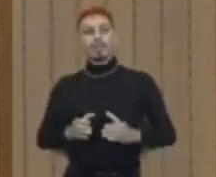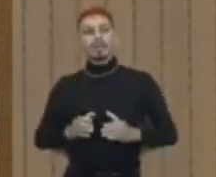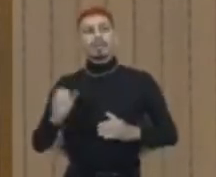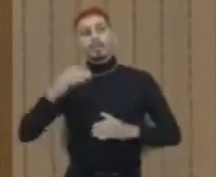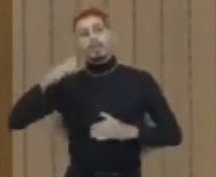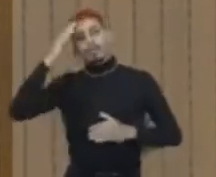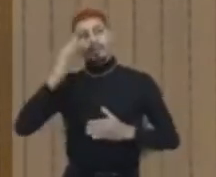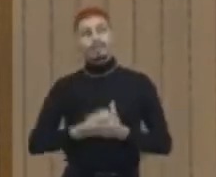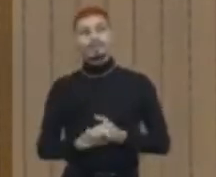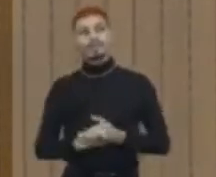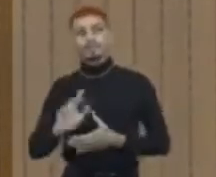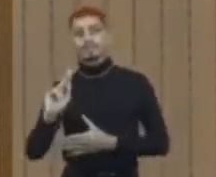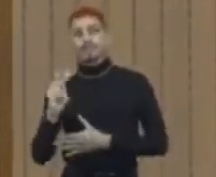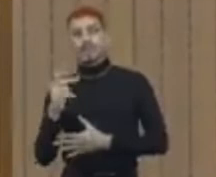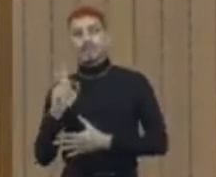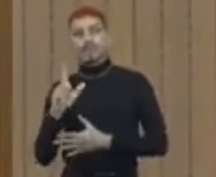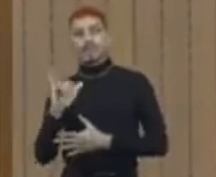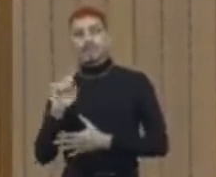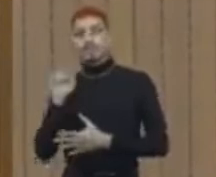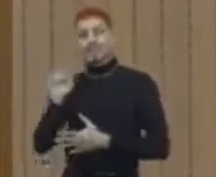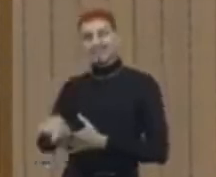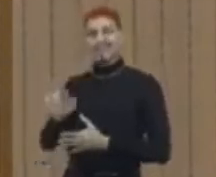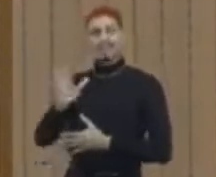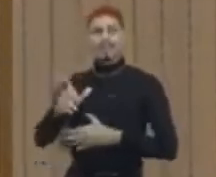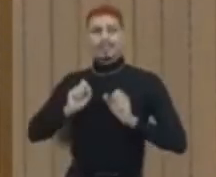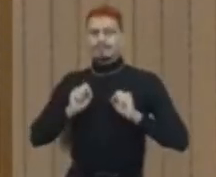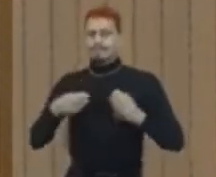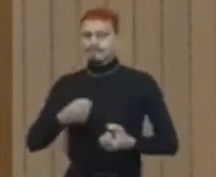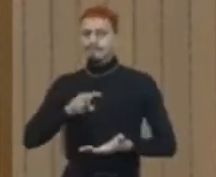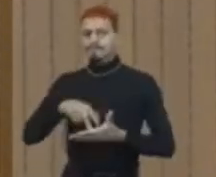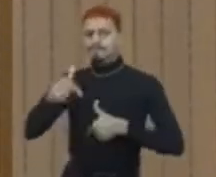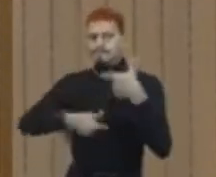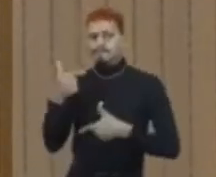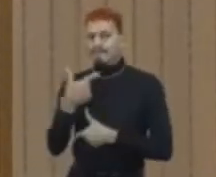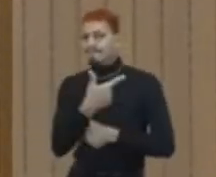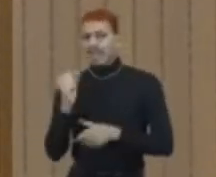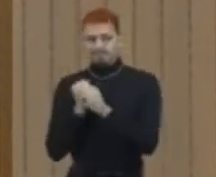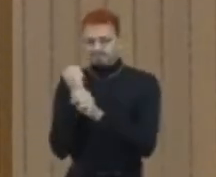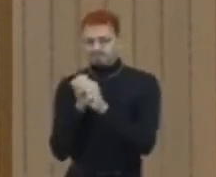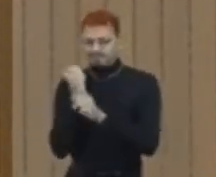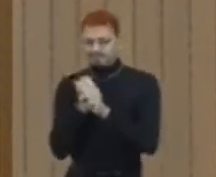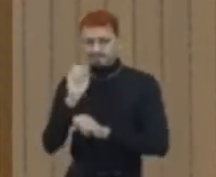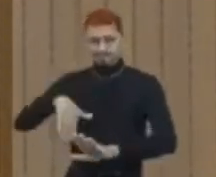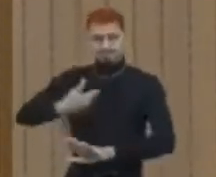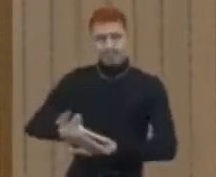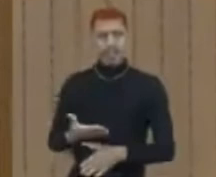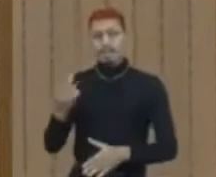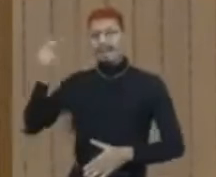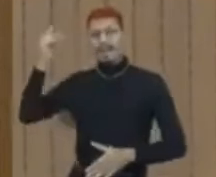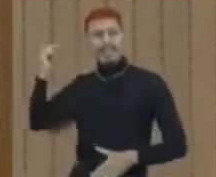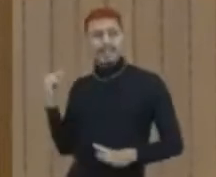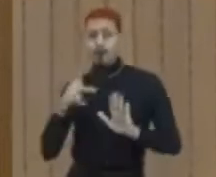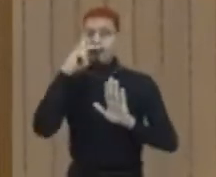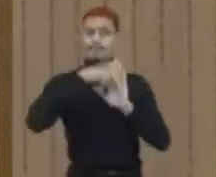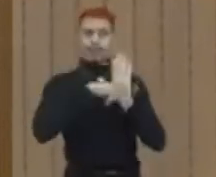Hélio, que é o cara que talvez se dedicou 20 anos para que a gente pudesse estar aqui. Desde o projeto, obrigado,